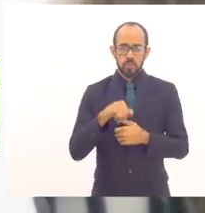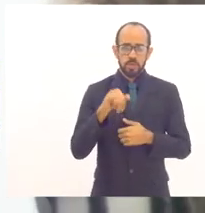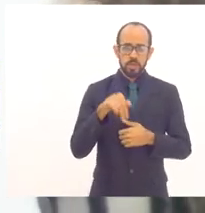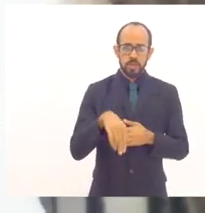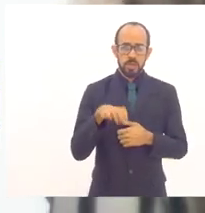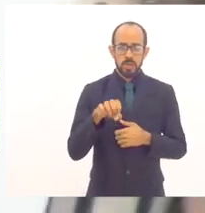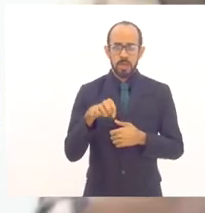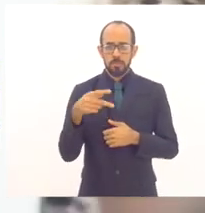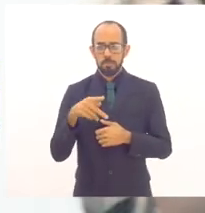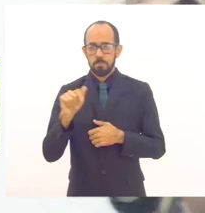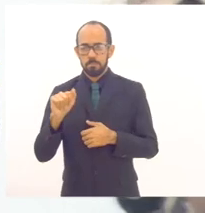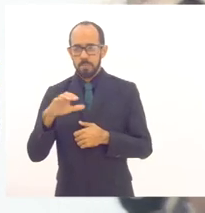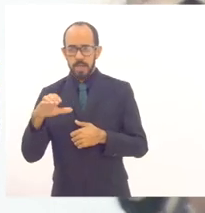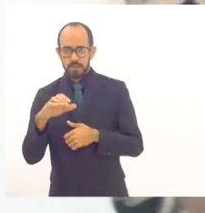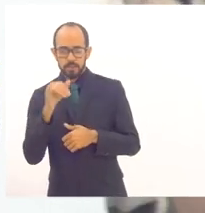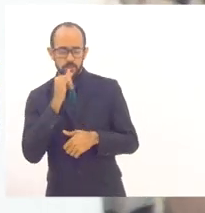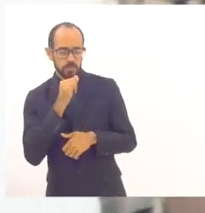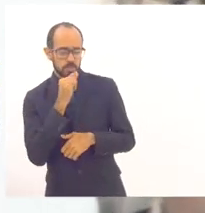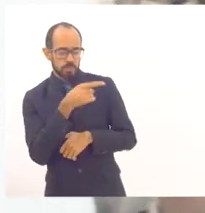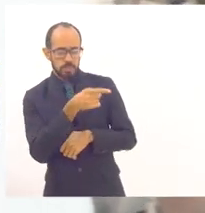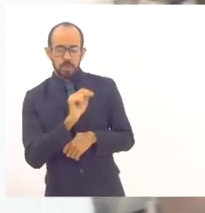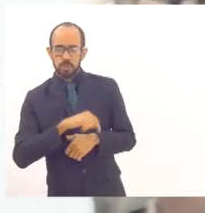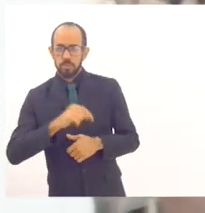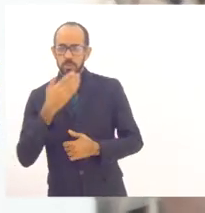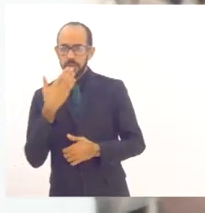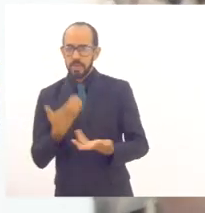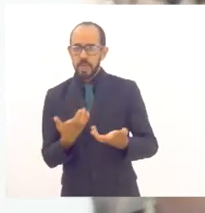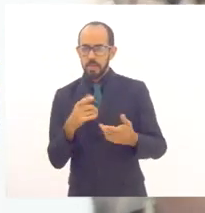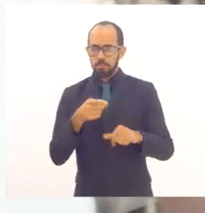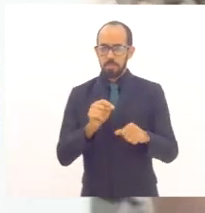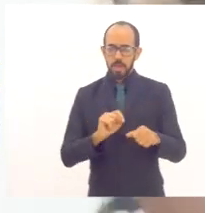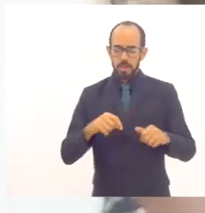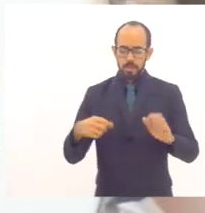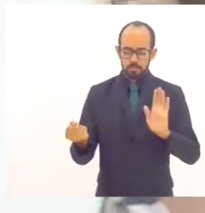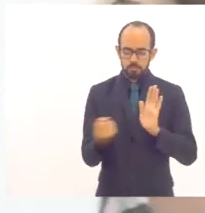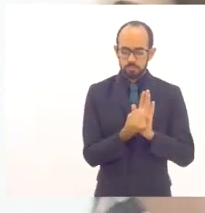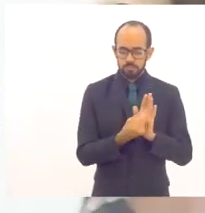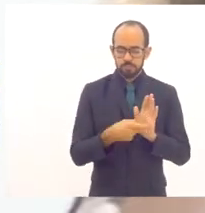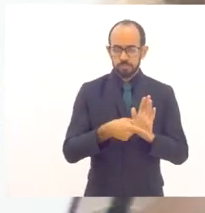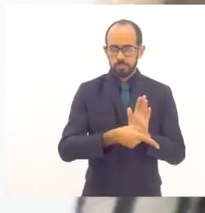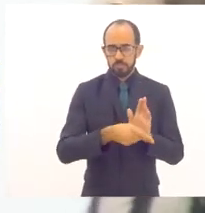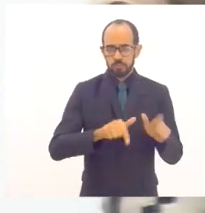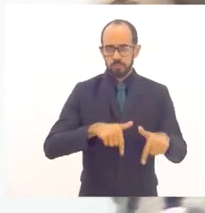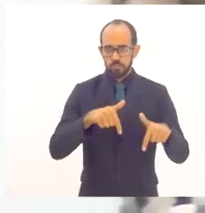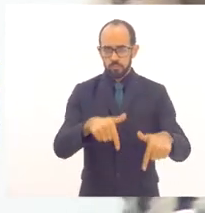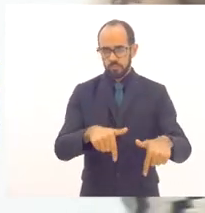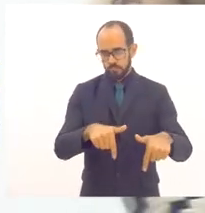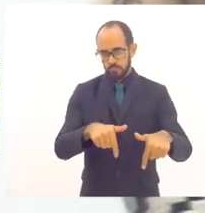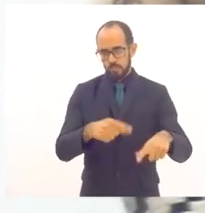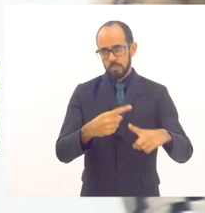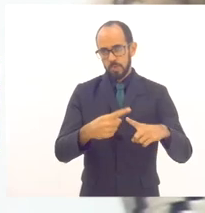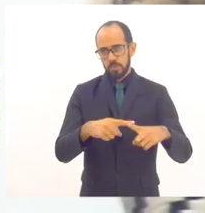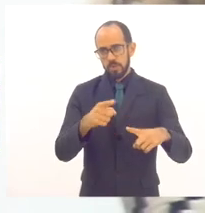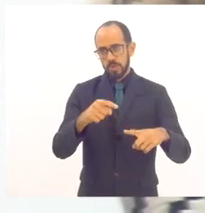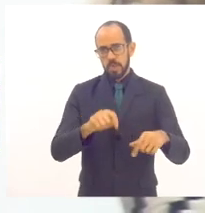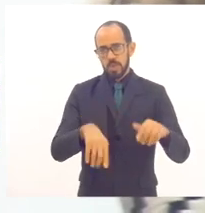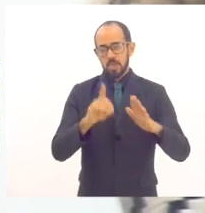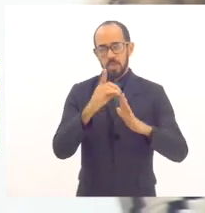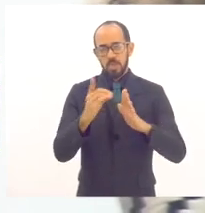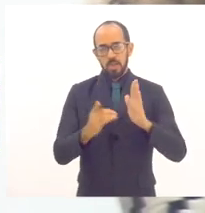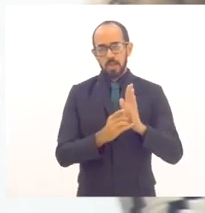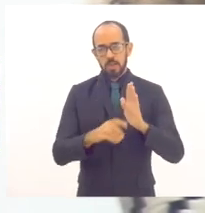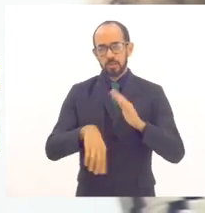as instituições nos procuram para legitimar o seu processo, porque assim determina o Plano Nacional do Patrimônio Imaterial, o decreto